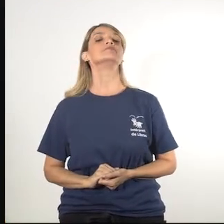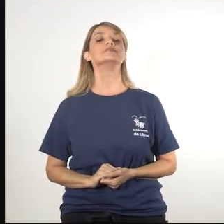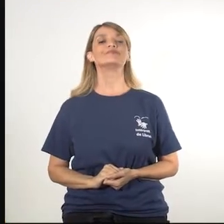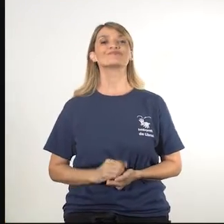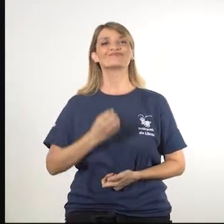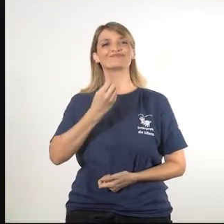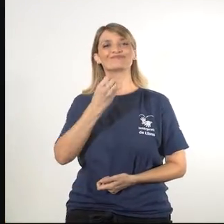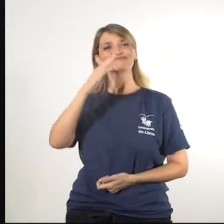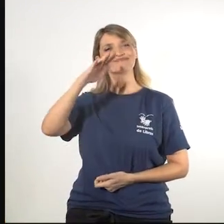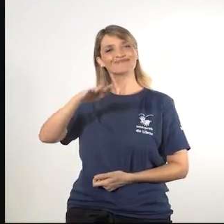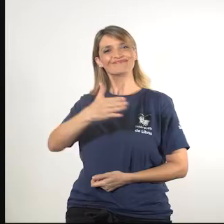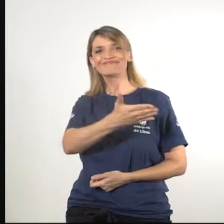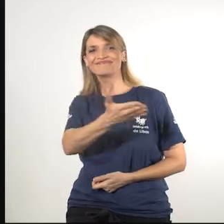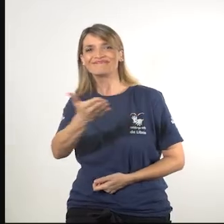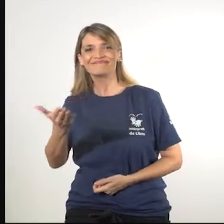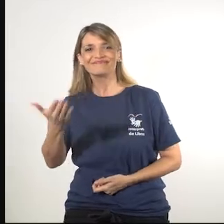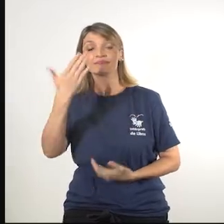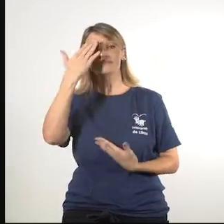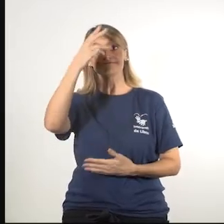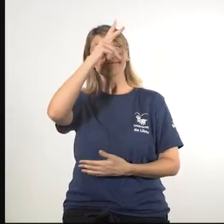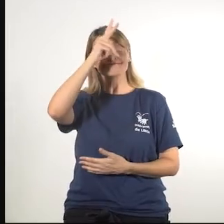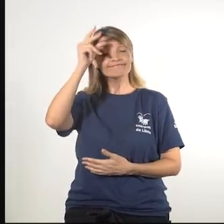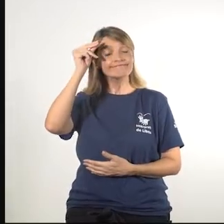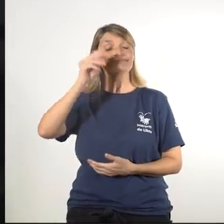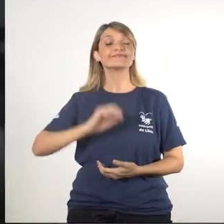Boa tarde a todos, obrigado, senhor prefeito.